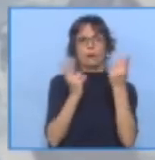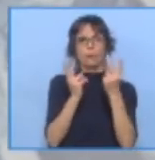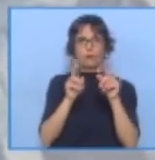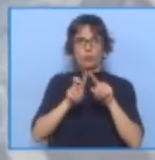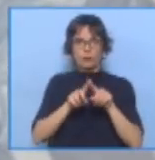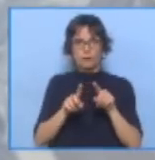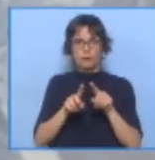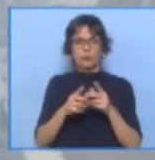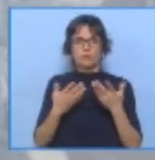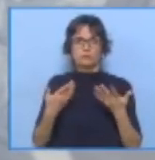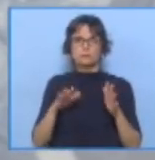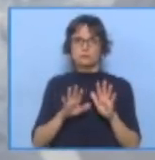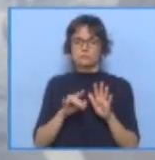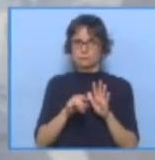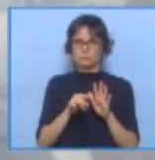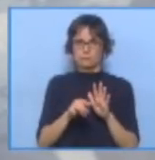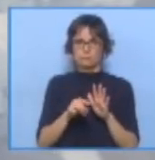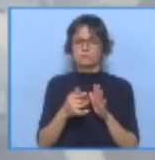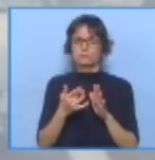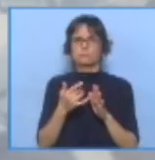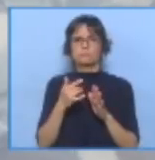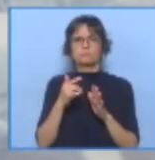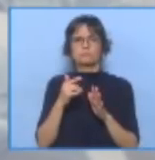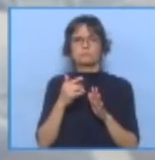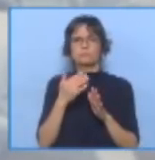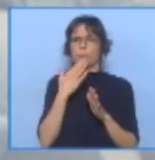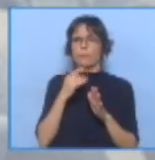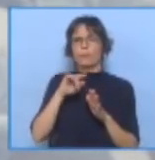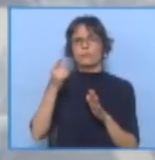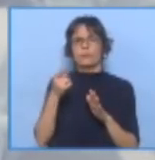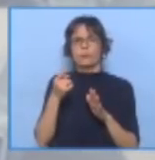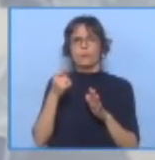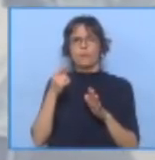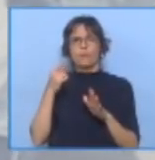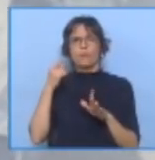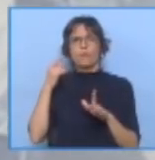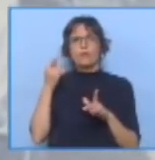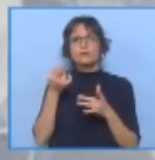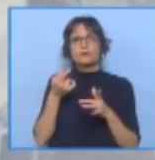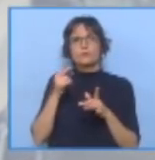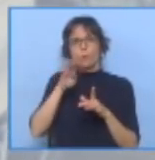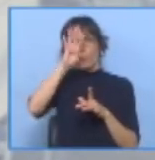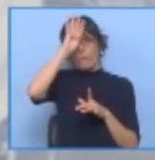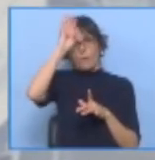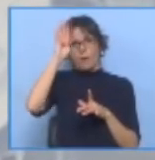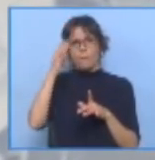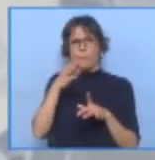Vítor, inscreve-se também nesta profecia dos gestos de São Francisco, os gestos agora do Papa